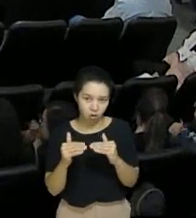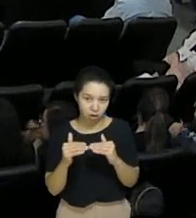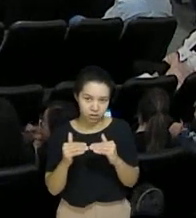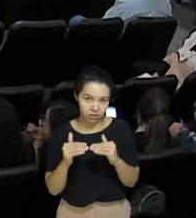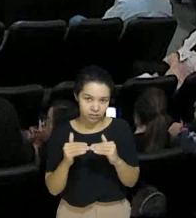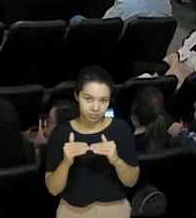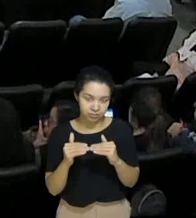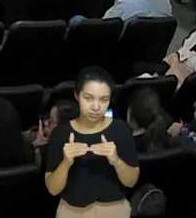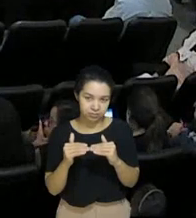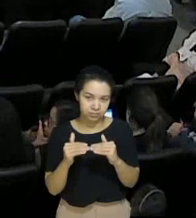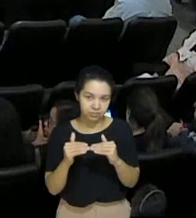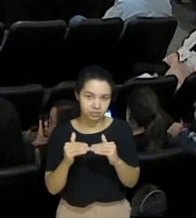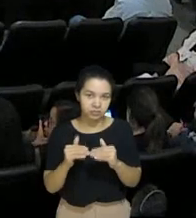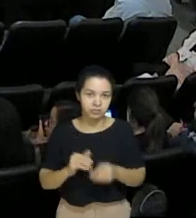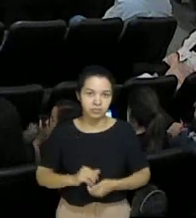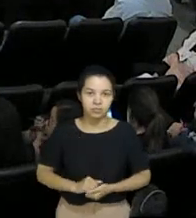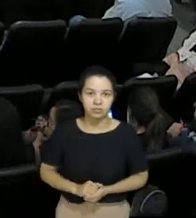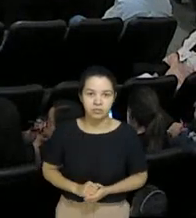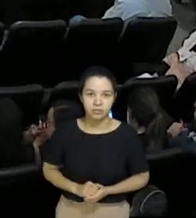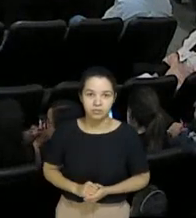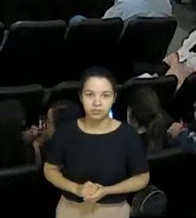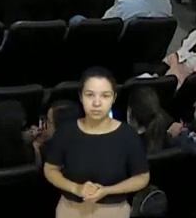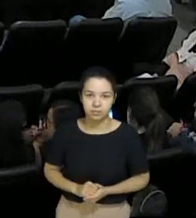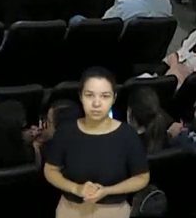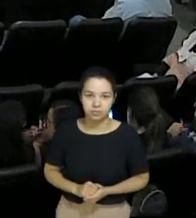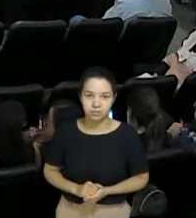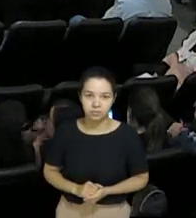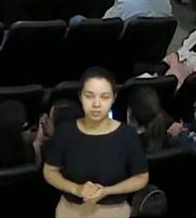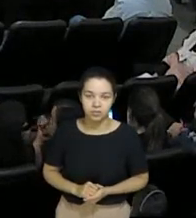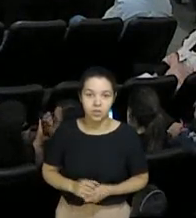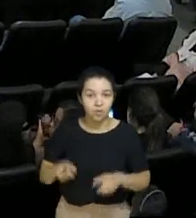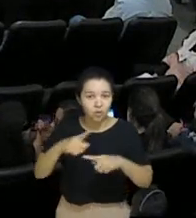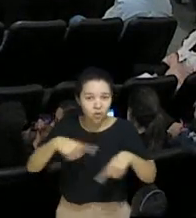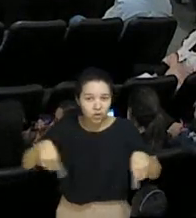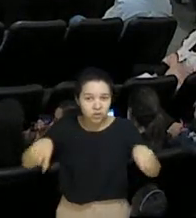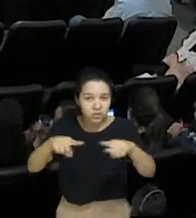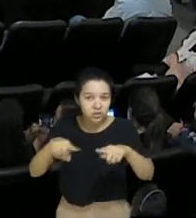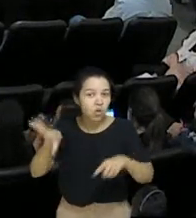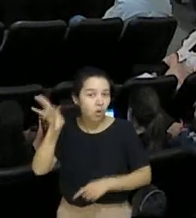Sim. Então, assim, ó, todos ouvem,